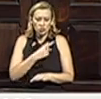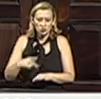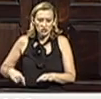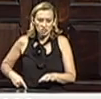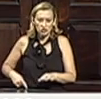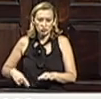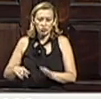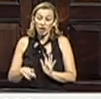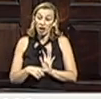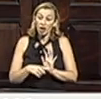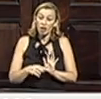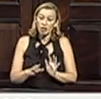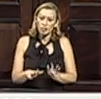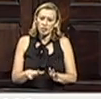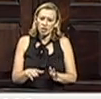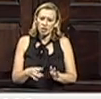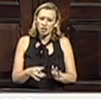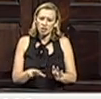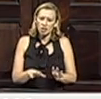reconsiderasse